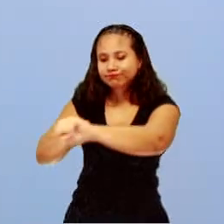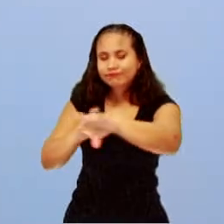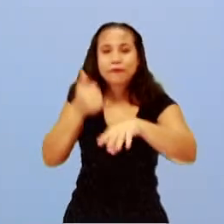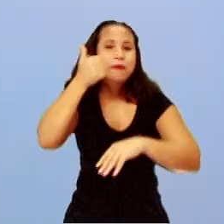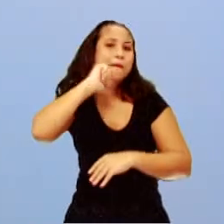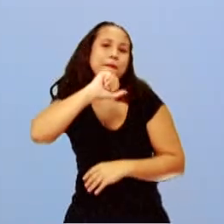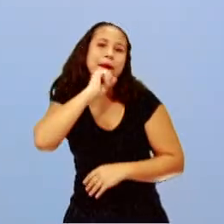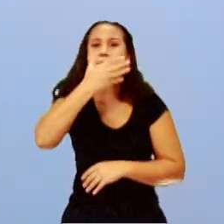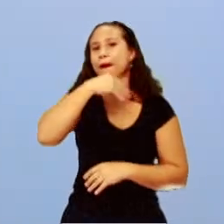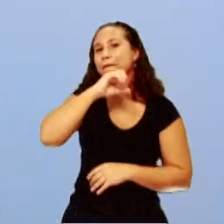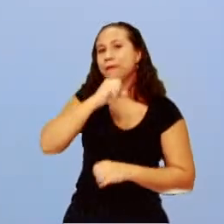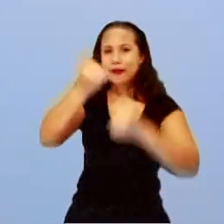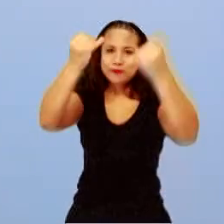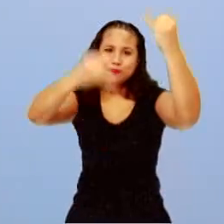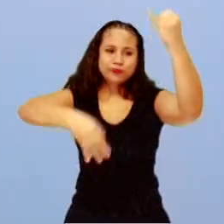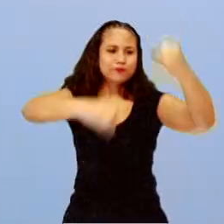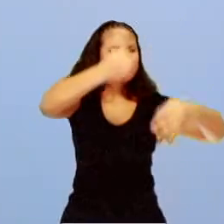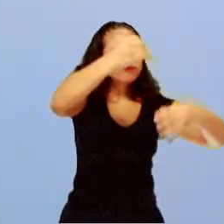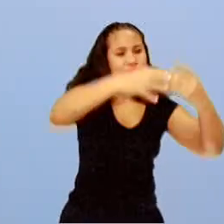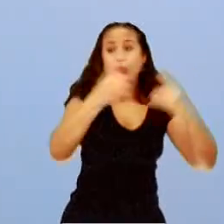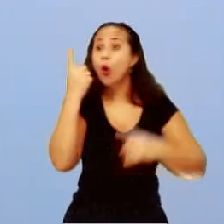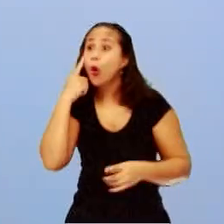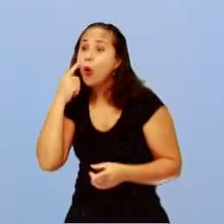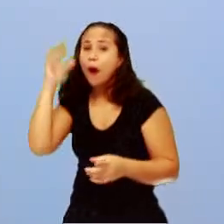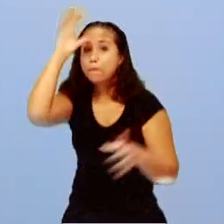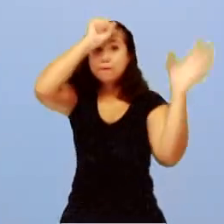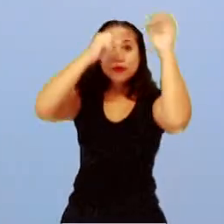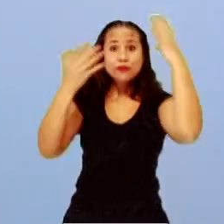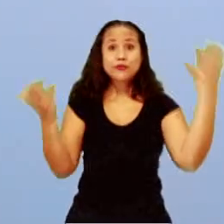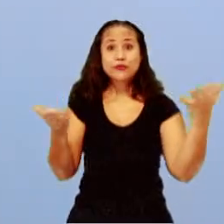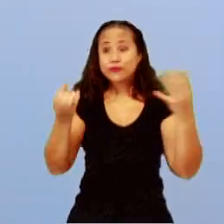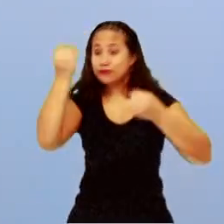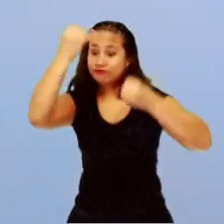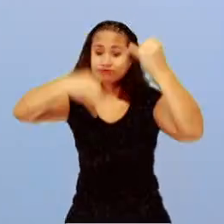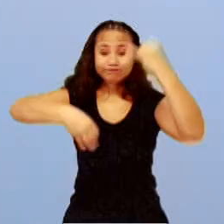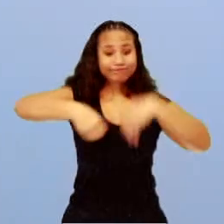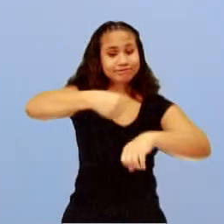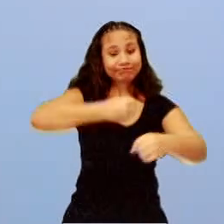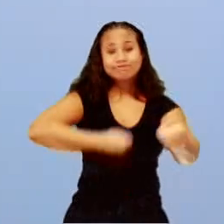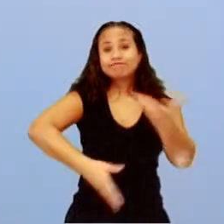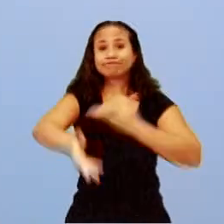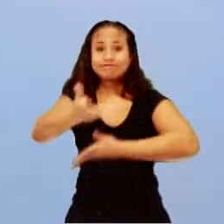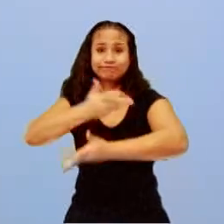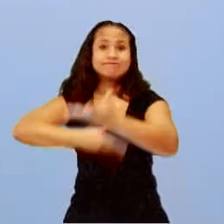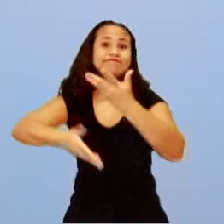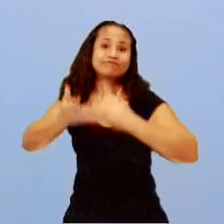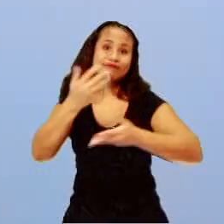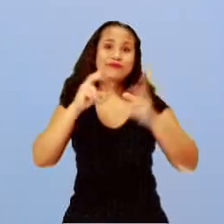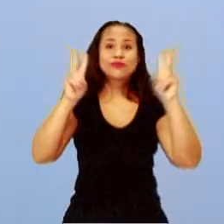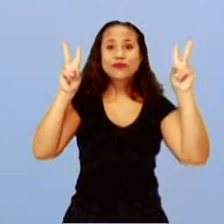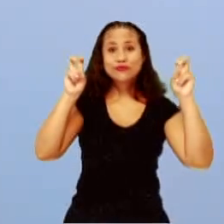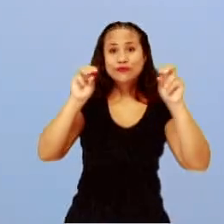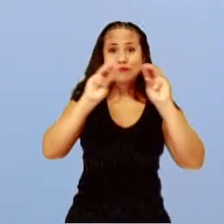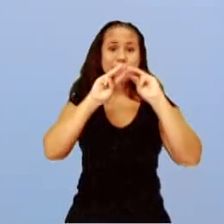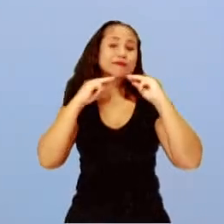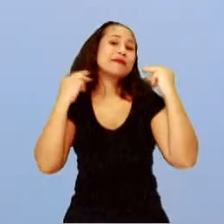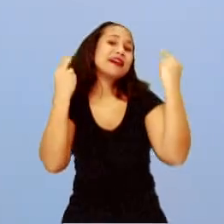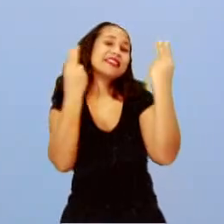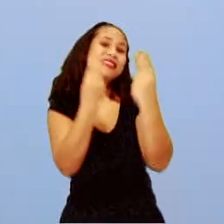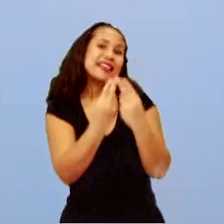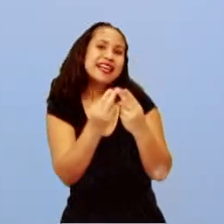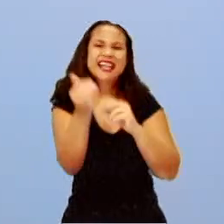mamãe, para alguém que esteja lá, olha o que eu aprendi hoje, né? Eu aprendi sobre matéria